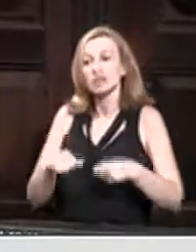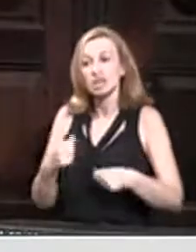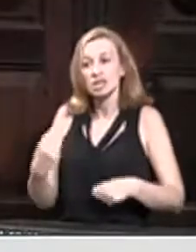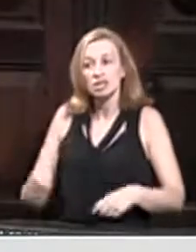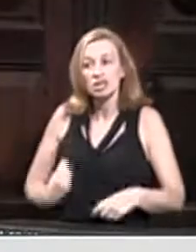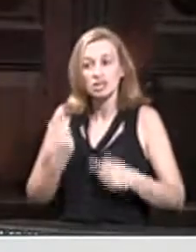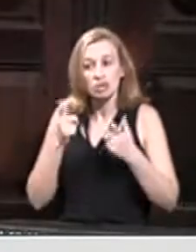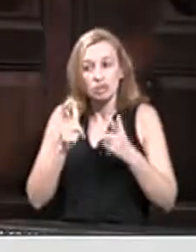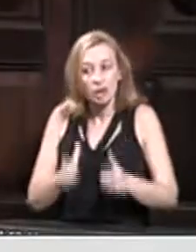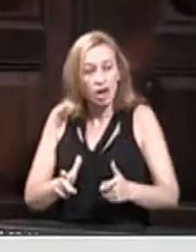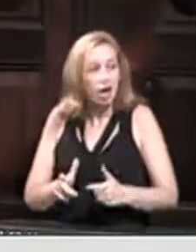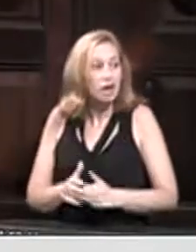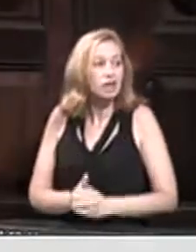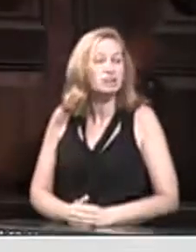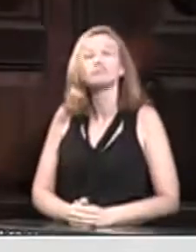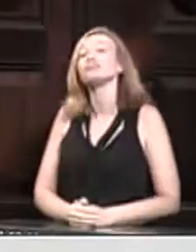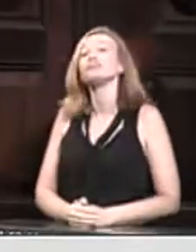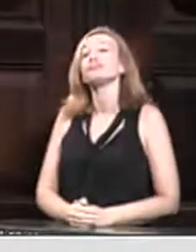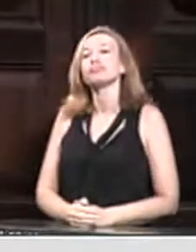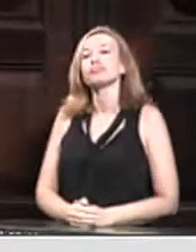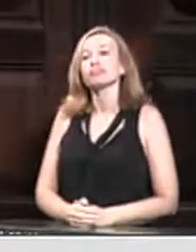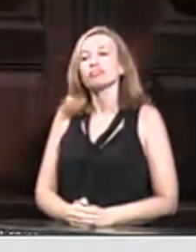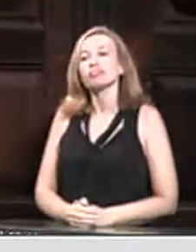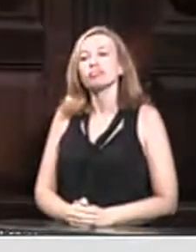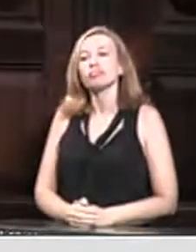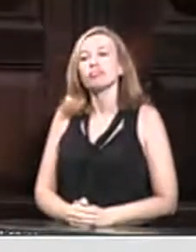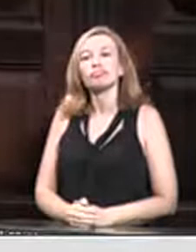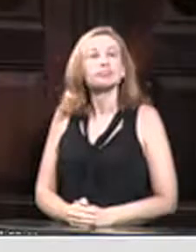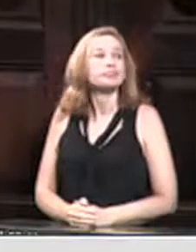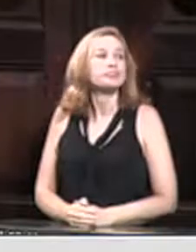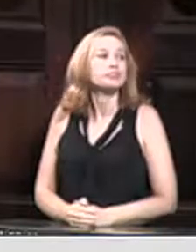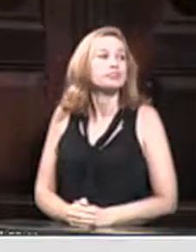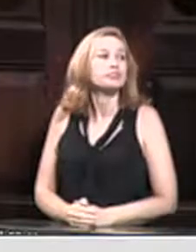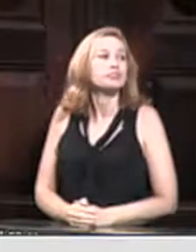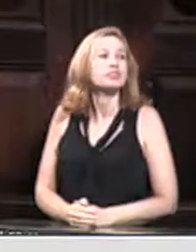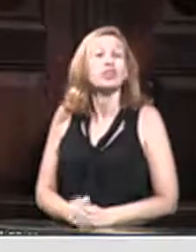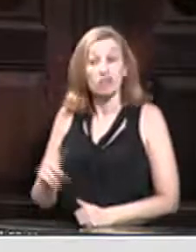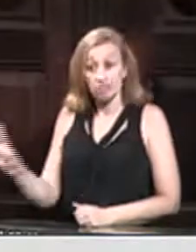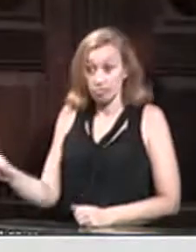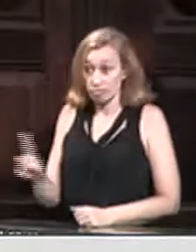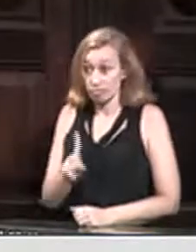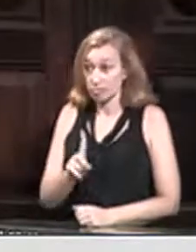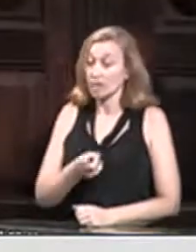os pareceres são apreciados nas comissões e vêm ao plenário.